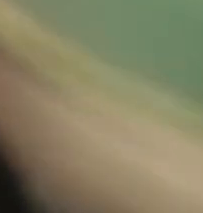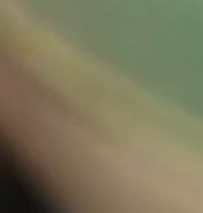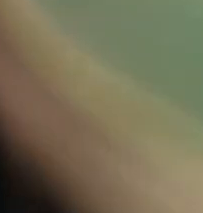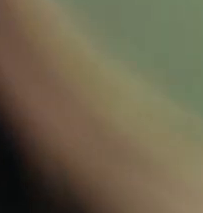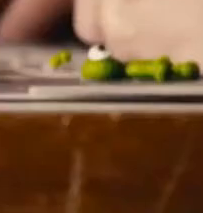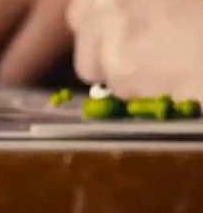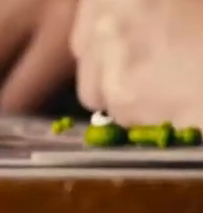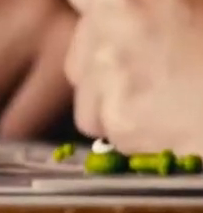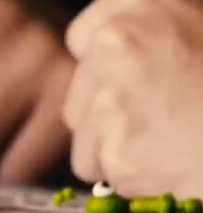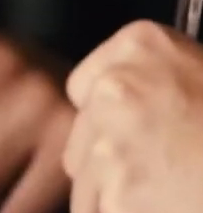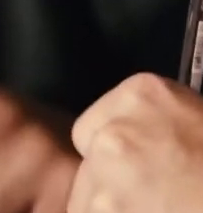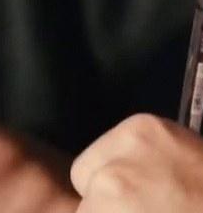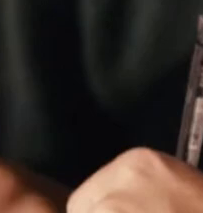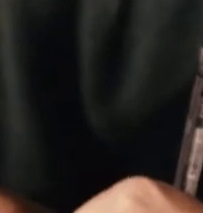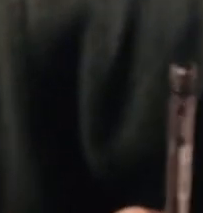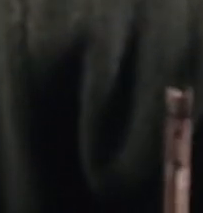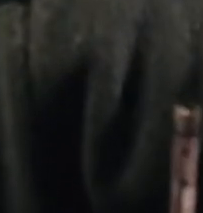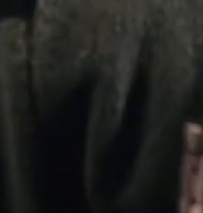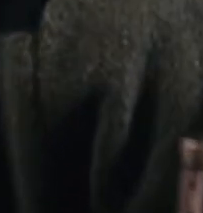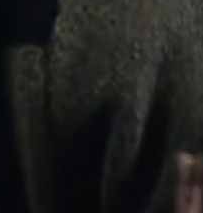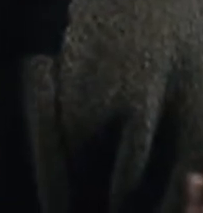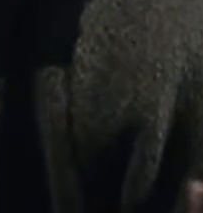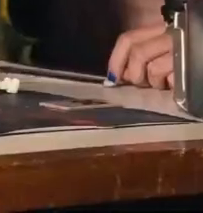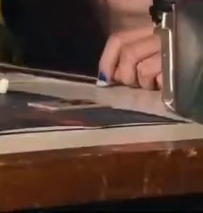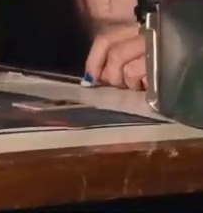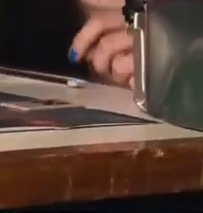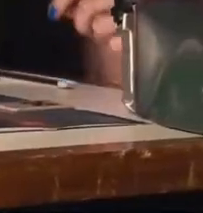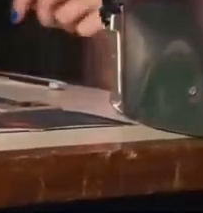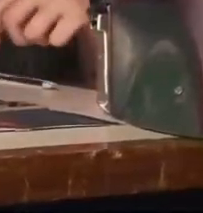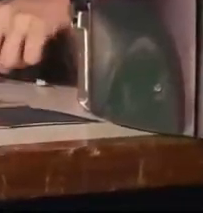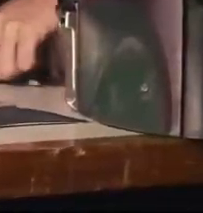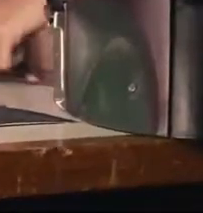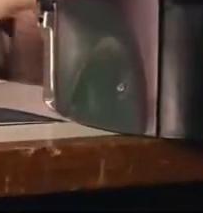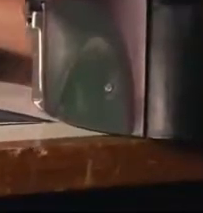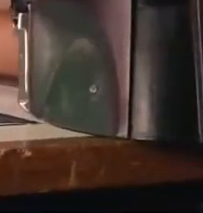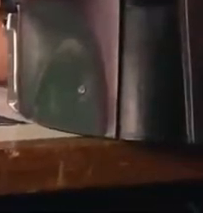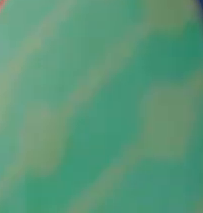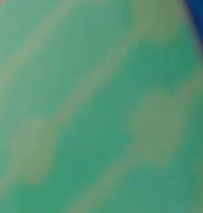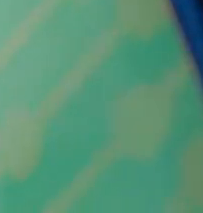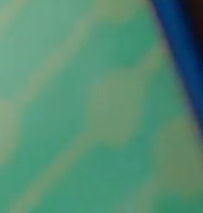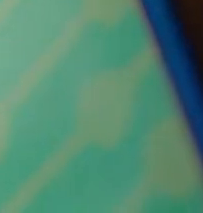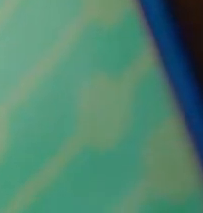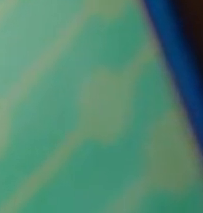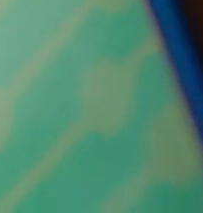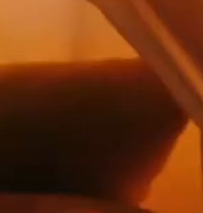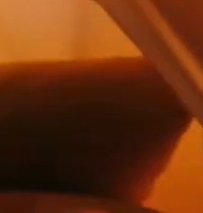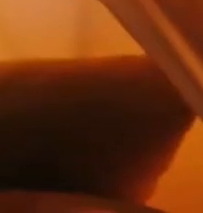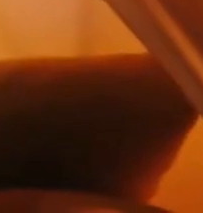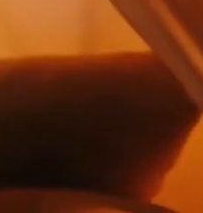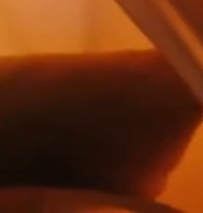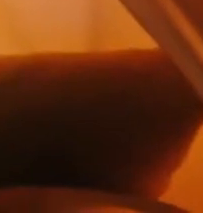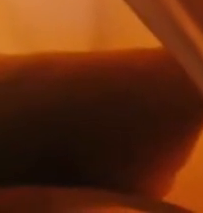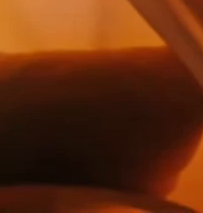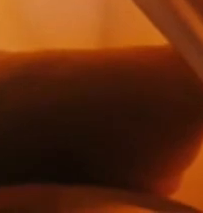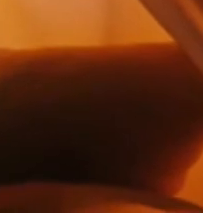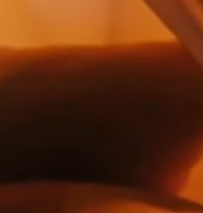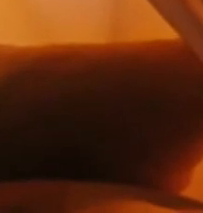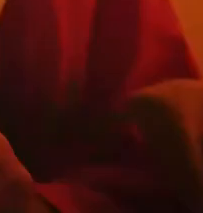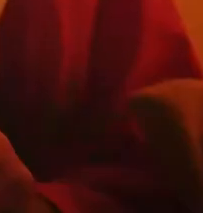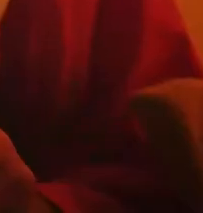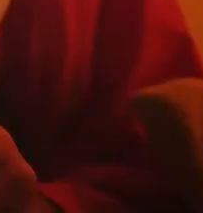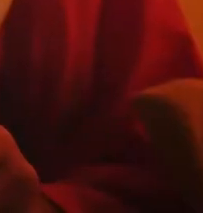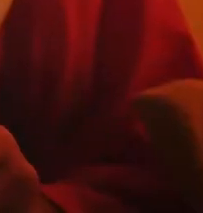numa jornada compartilhada com o infinito as possibilidades de transformar a imaginação de todos em experiências